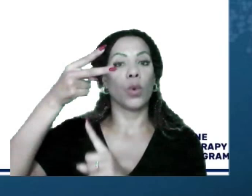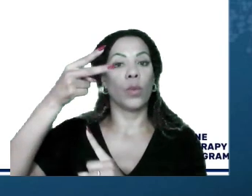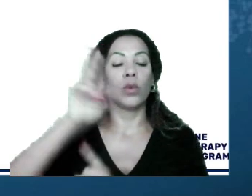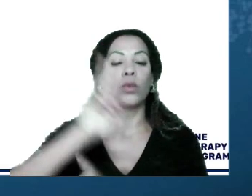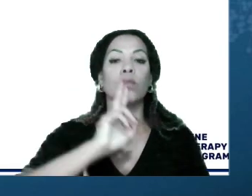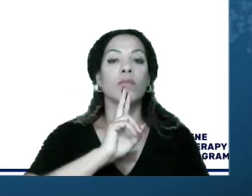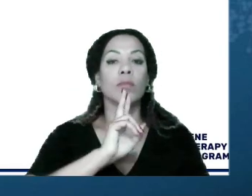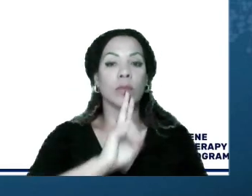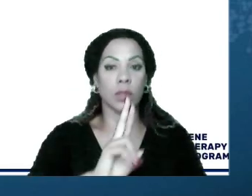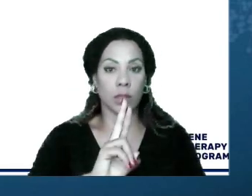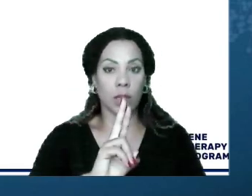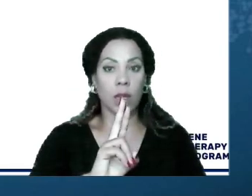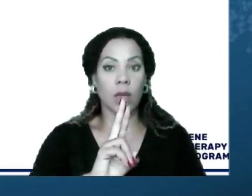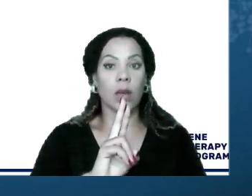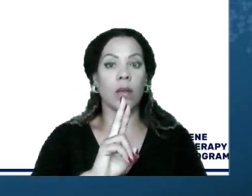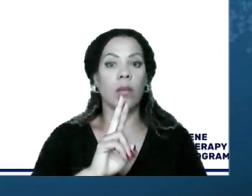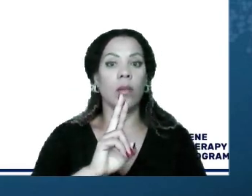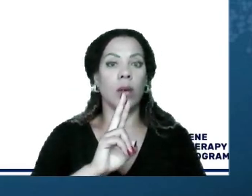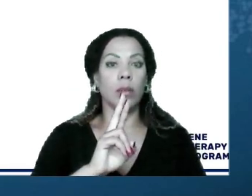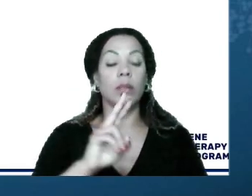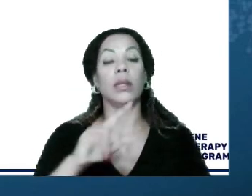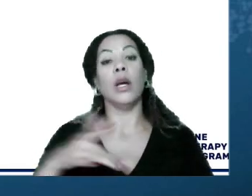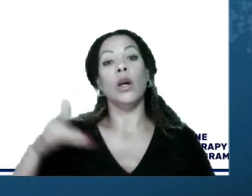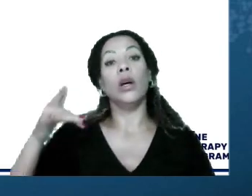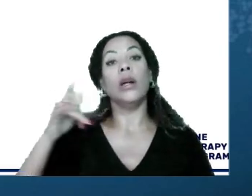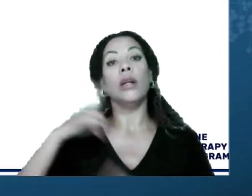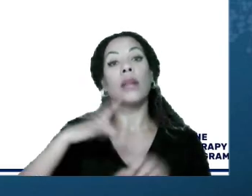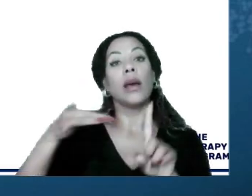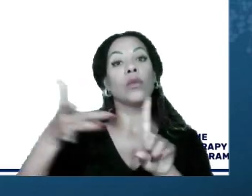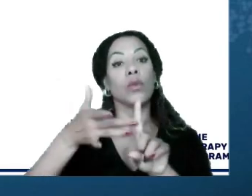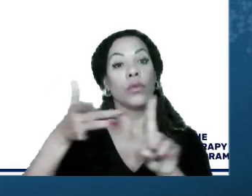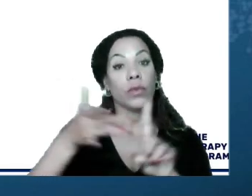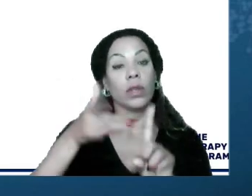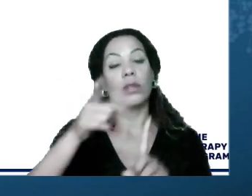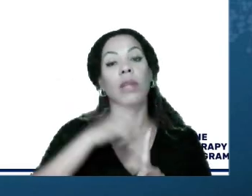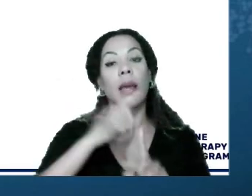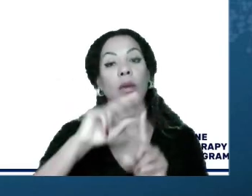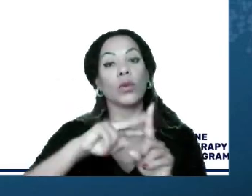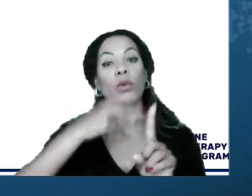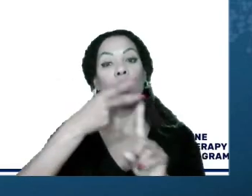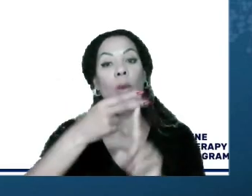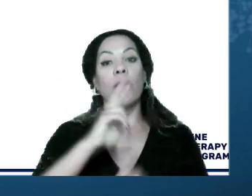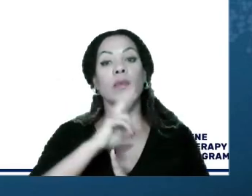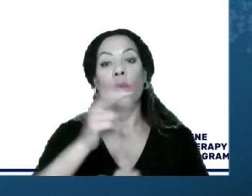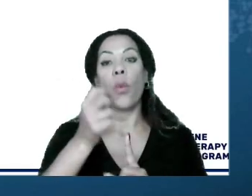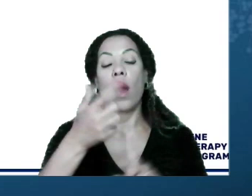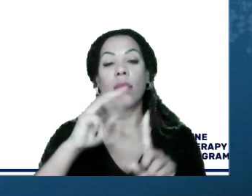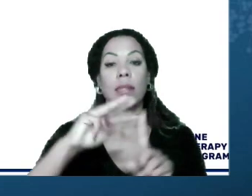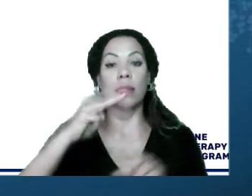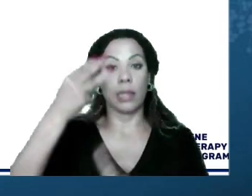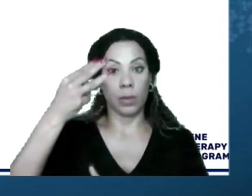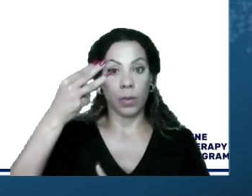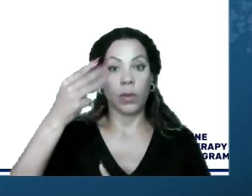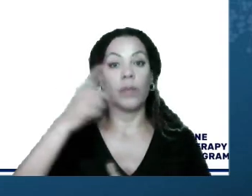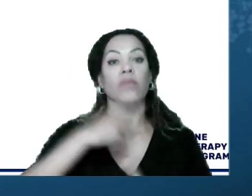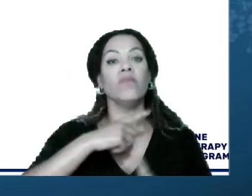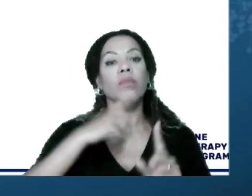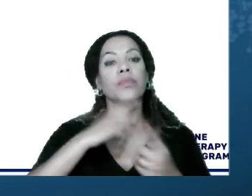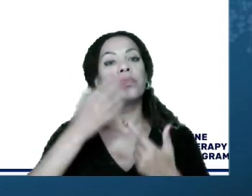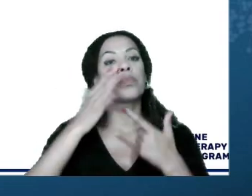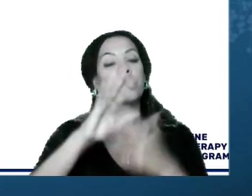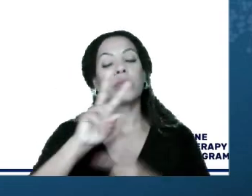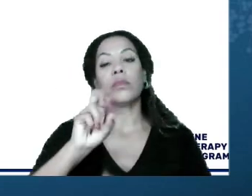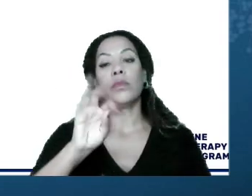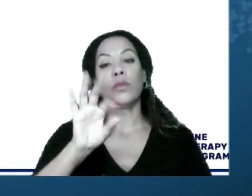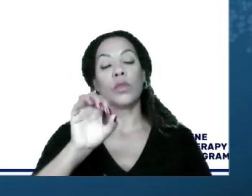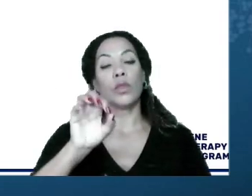no fígado você tem mais que o dobro, quase o triplo. E você tem os vetores otimizados